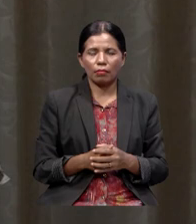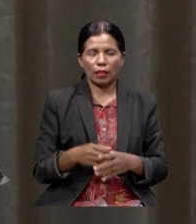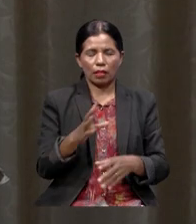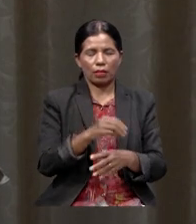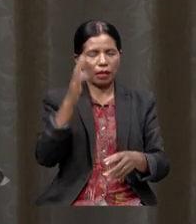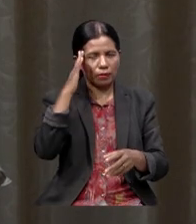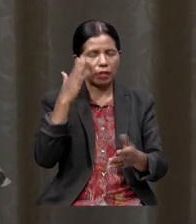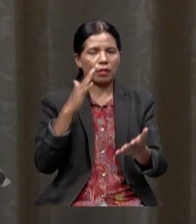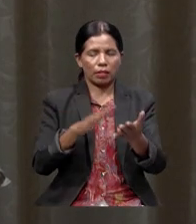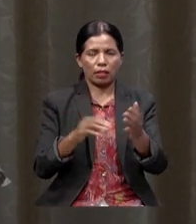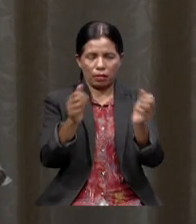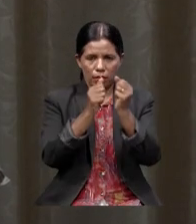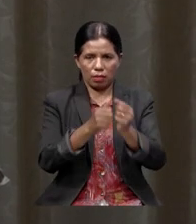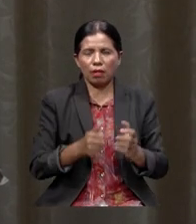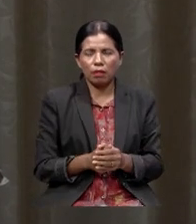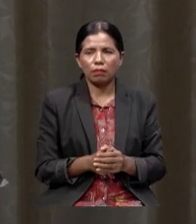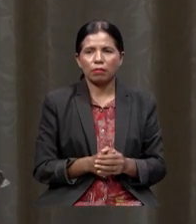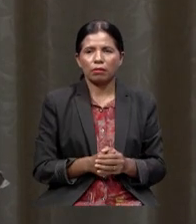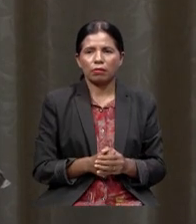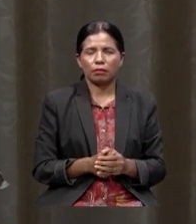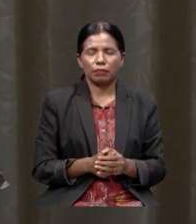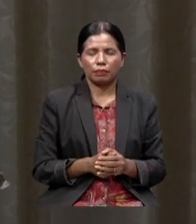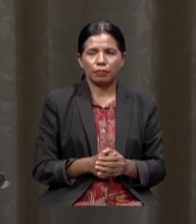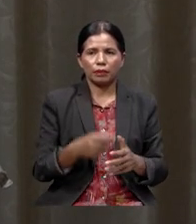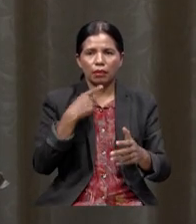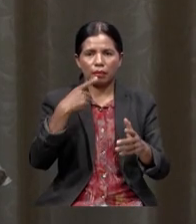malo, botaram mo agora era o barak moço da